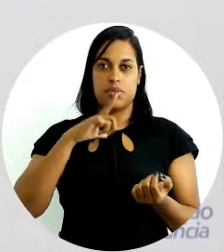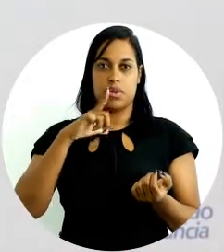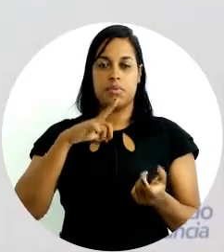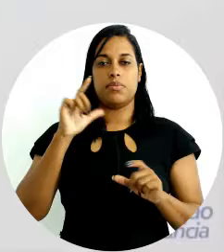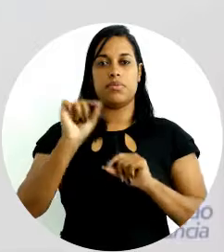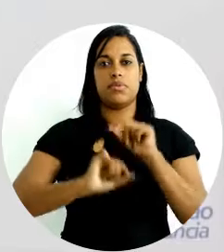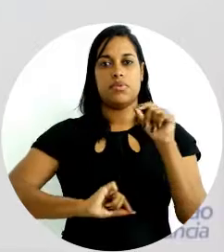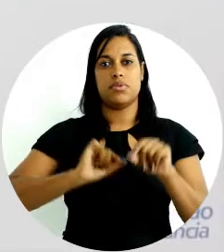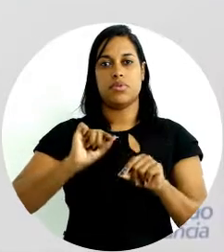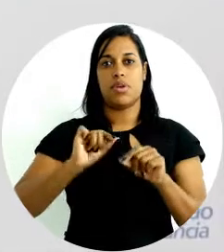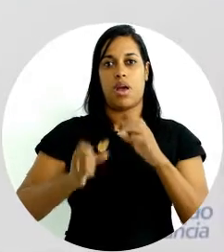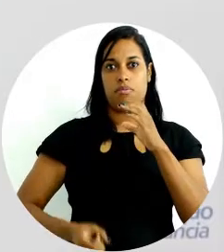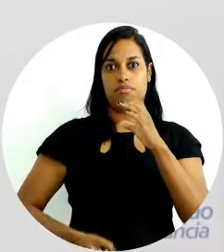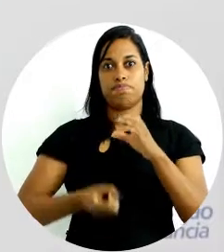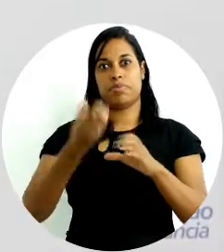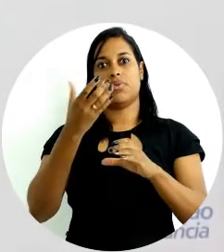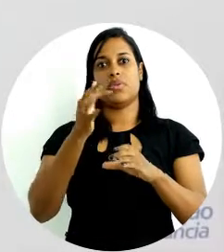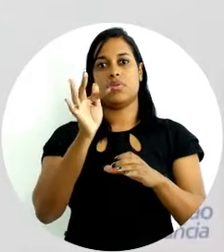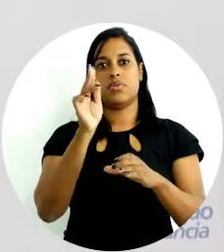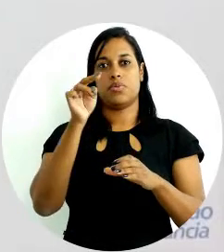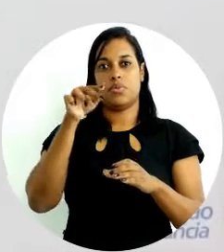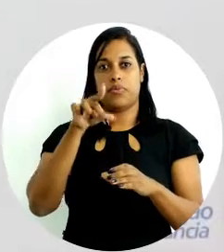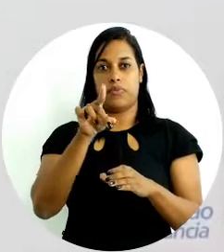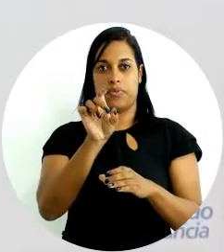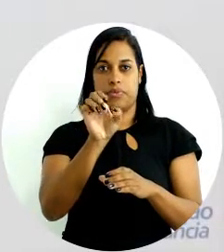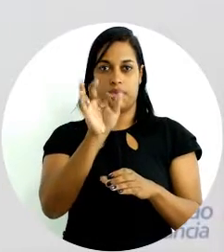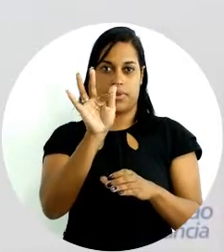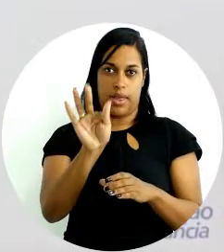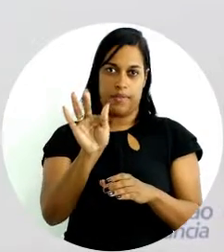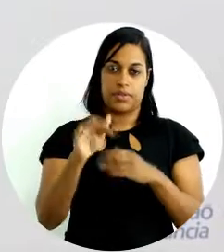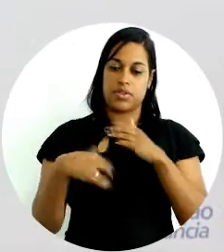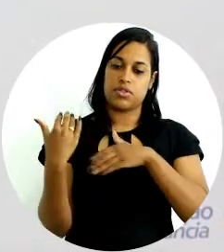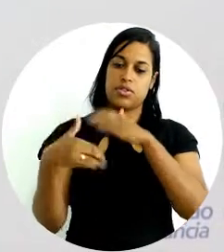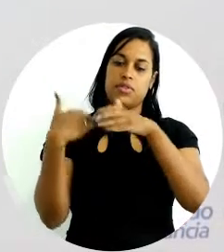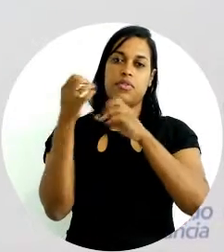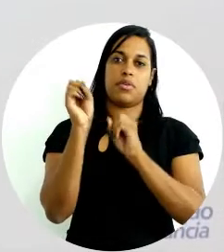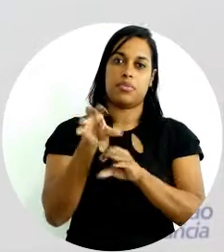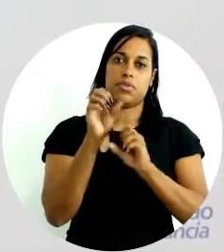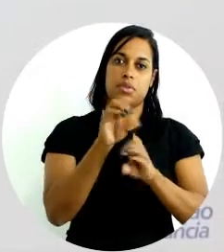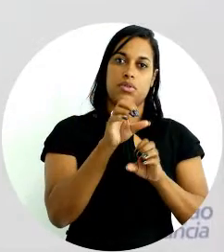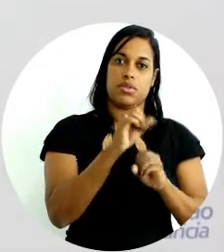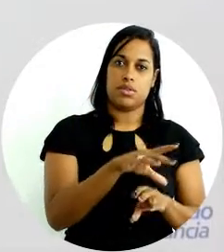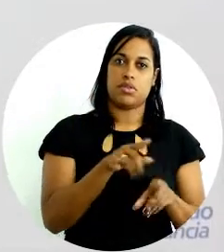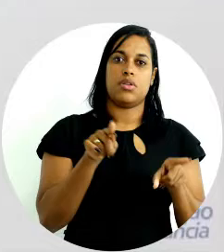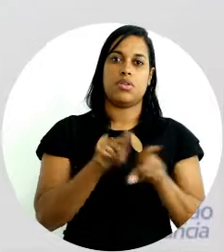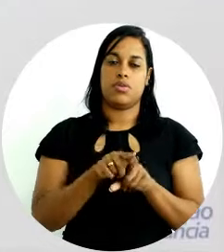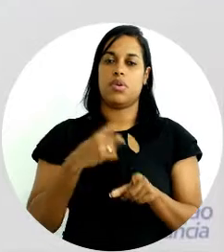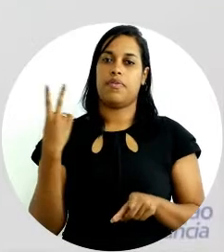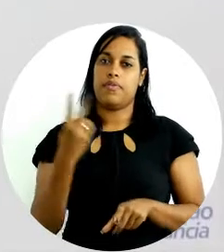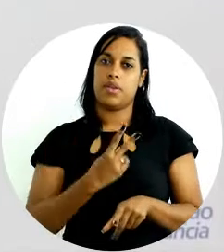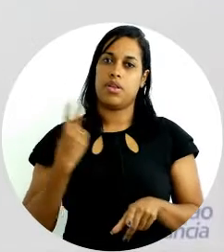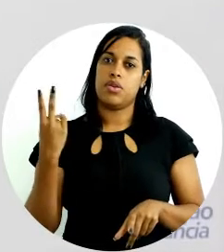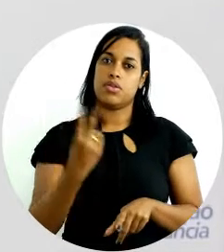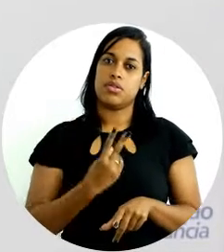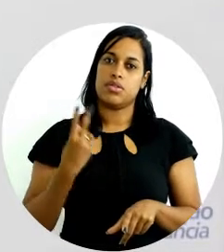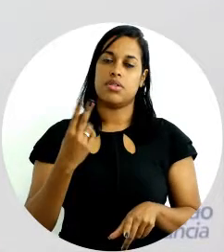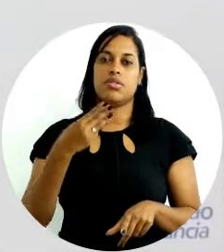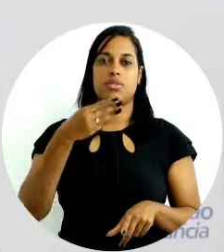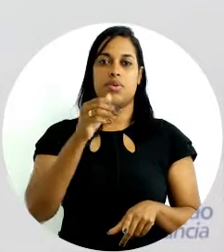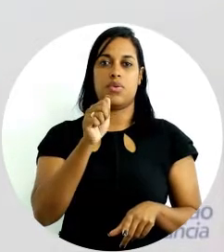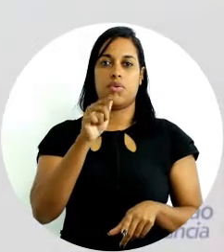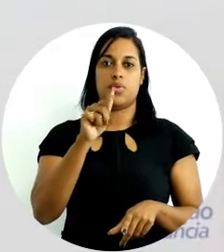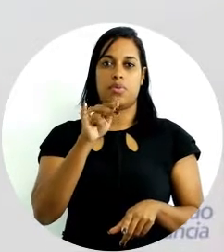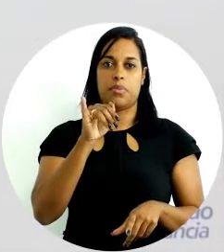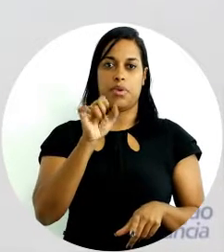nós temos a criação do Fundef, que foi o Fundo de Desenvolvimento do Ensino Fundamental e Valorização